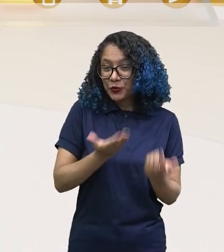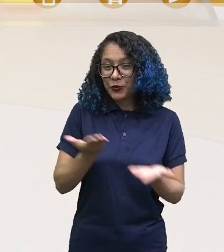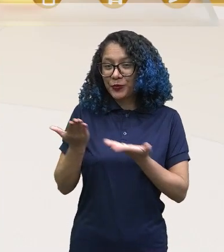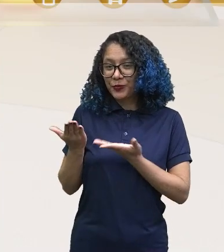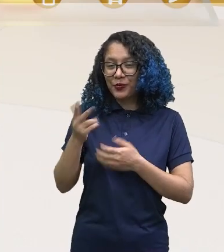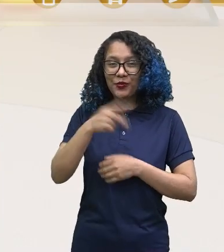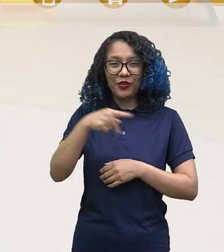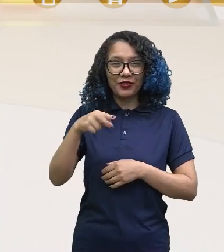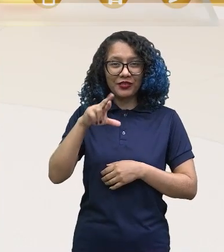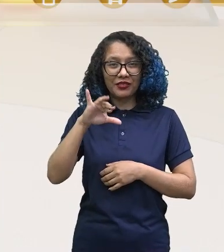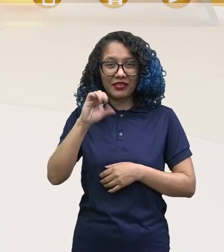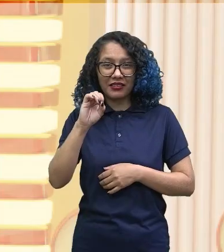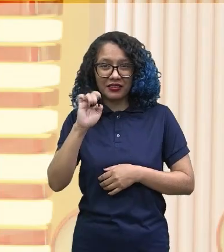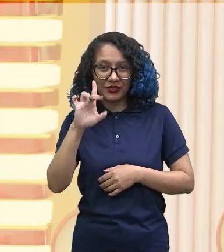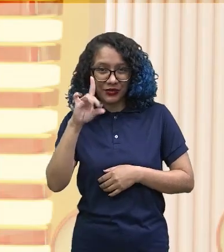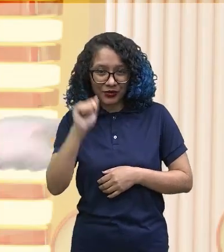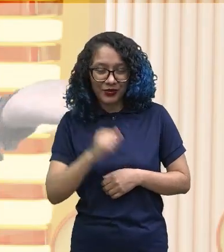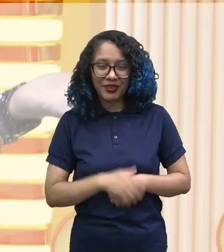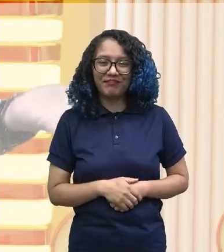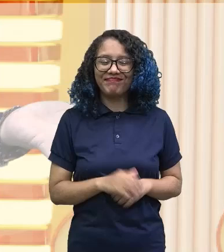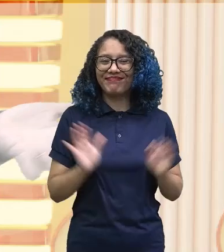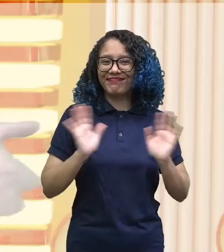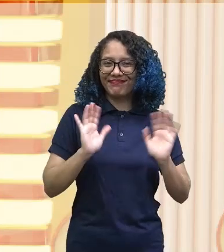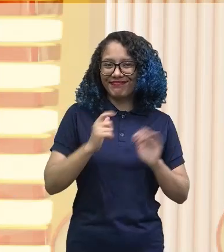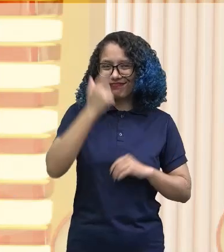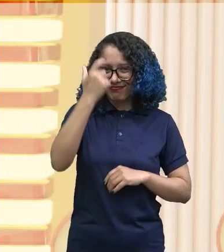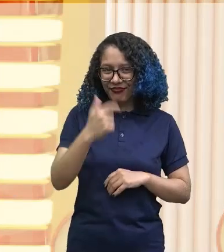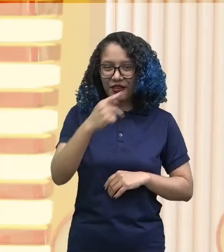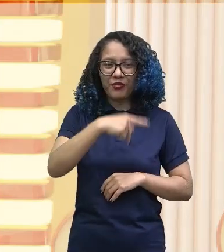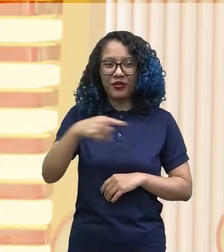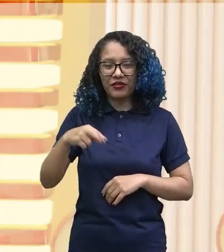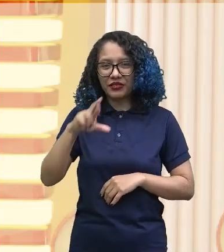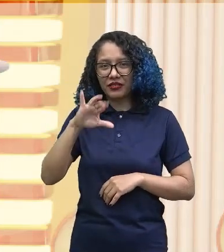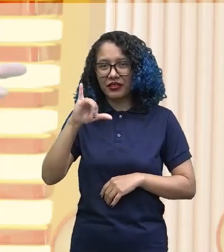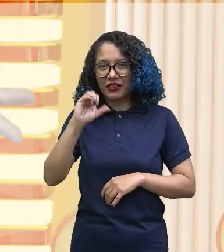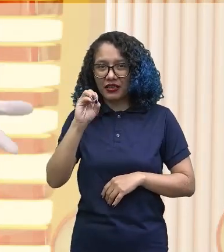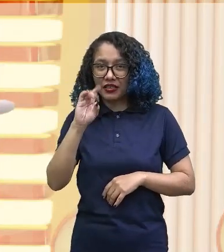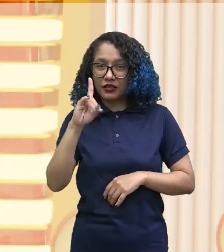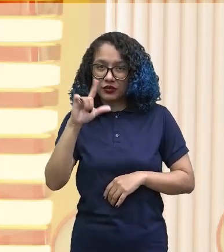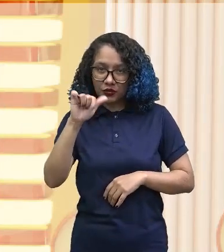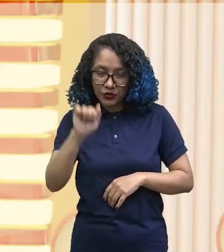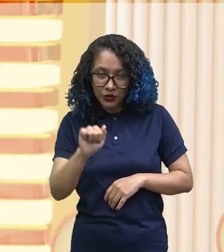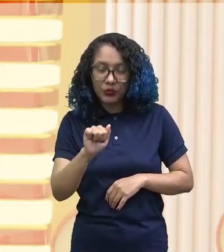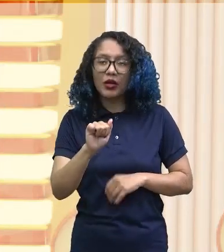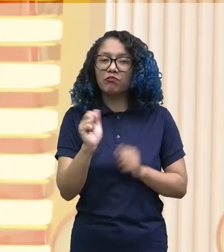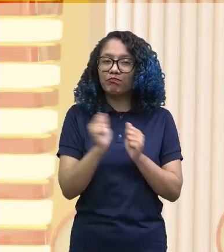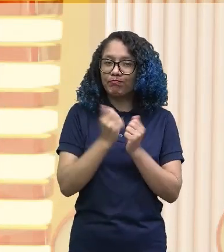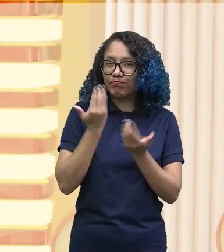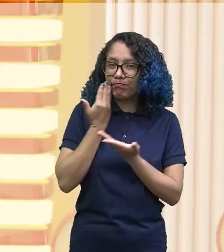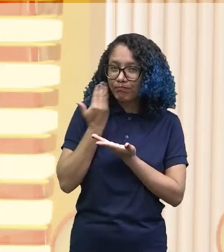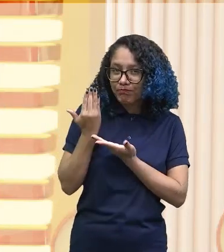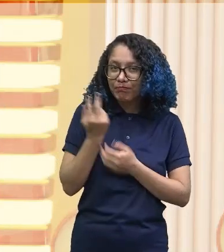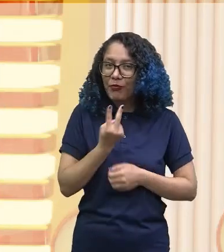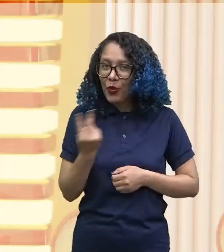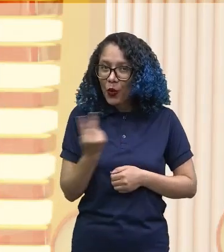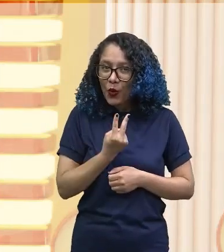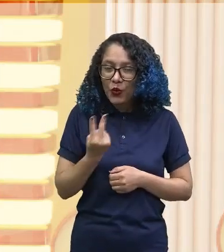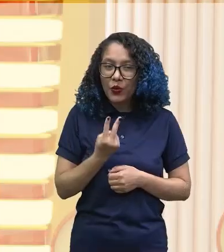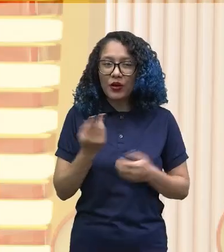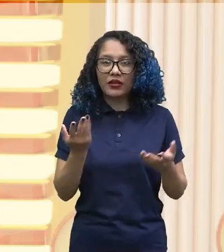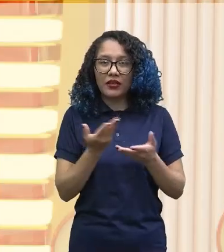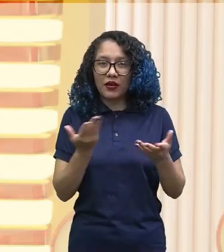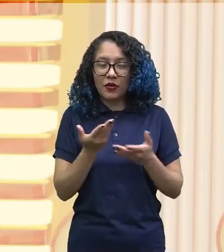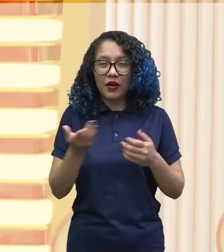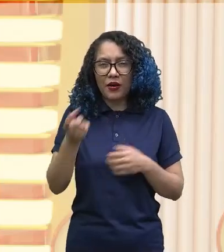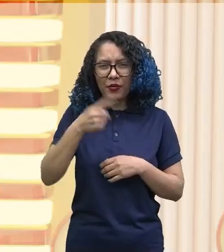Risolda. Eu sou a professora Risolda Farias, estarei juntamente com a professora Yara para